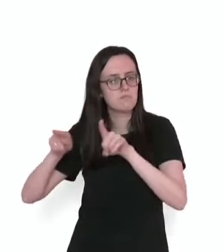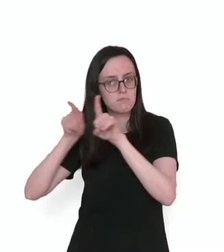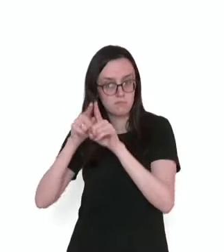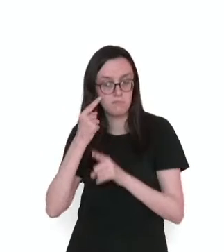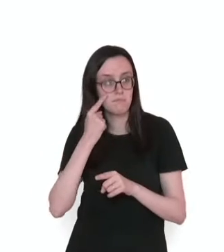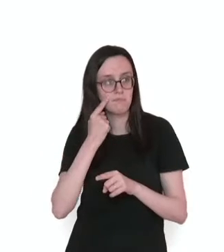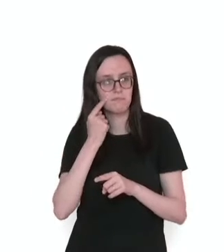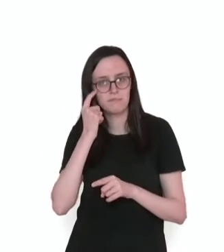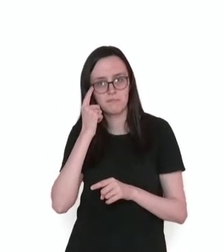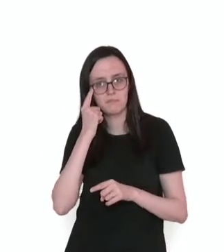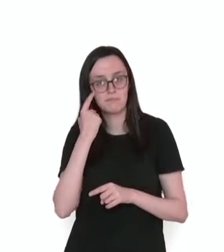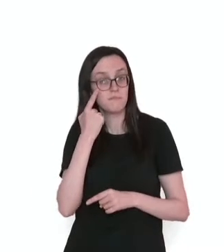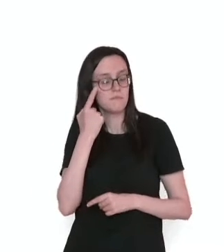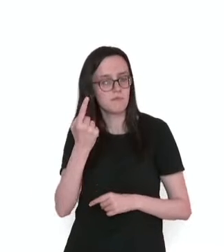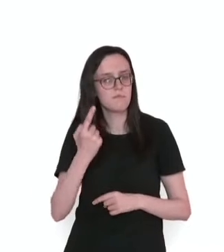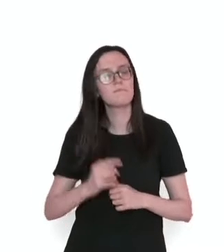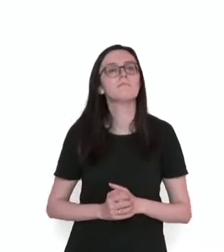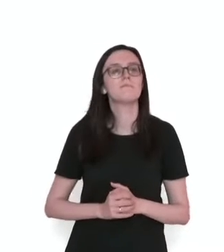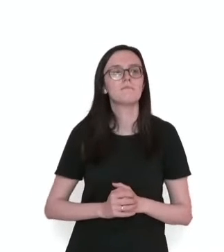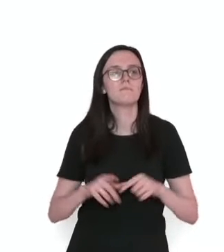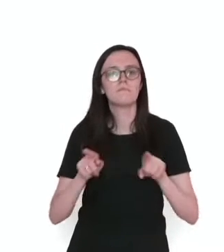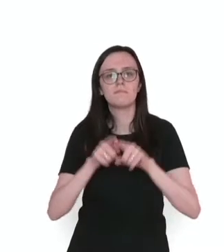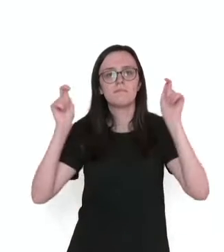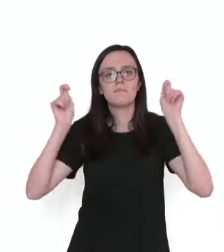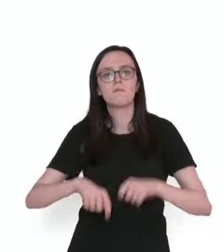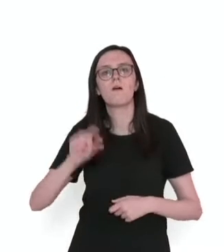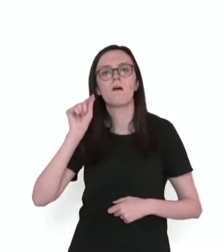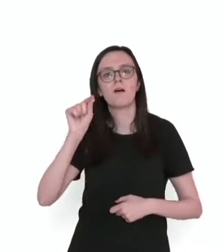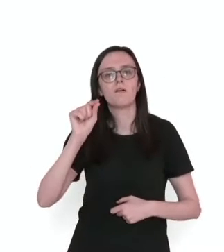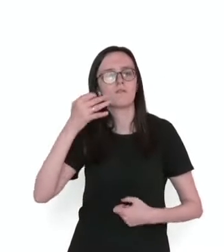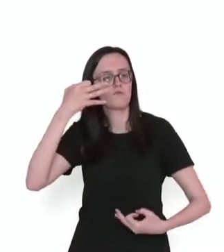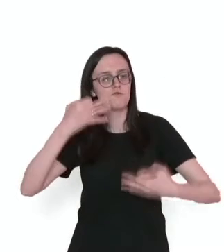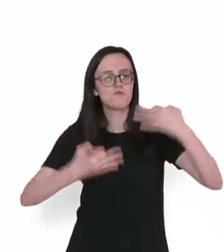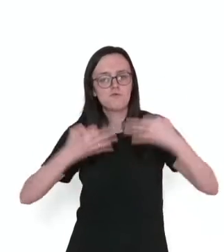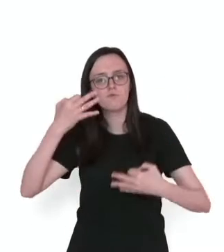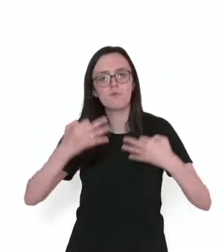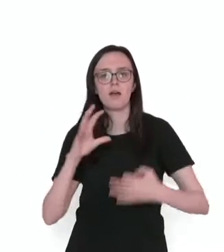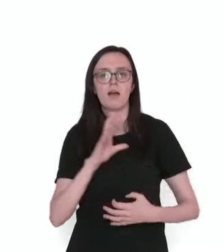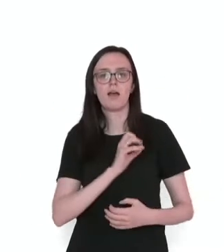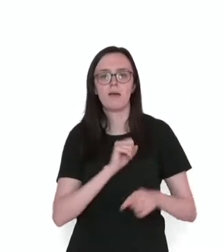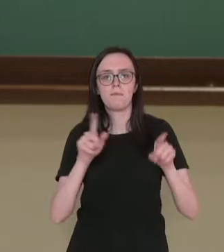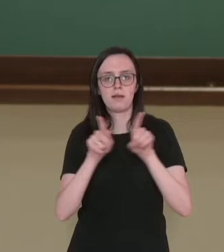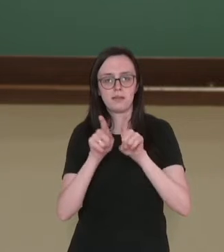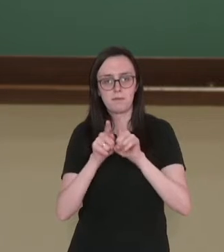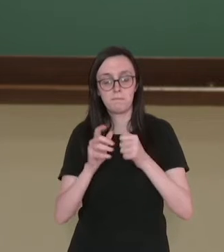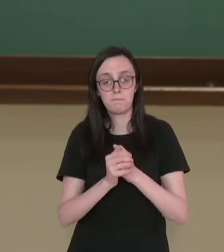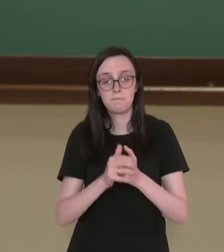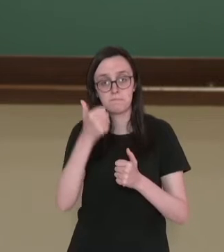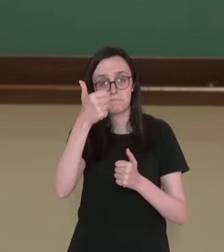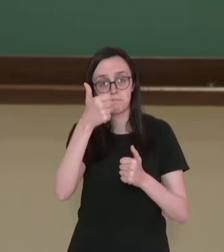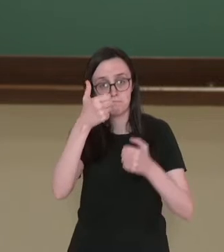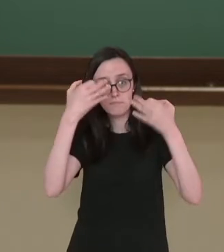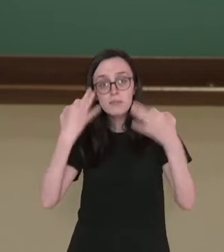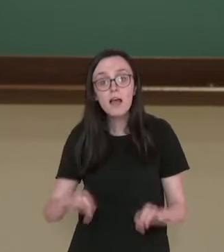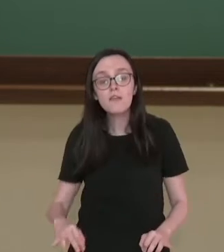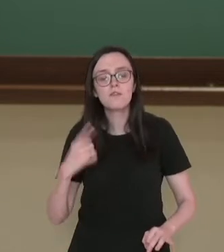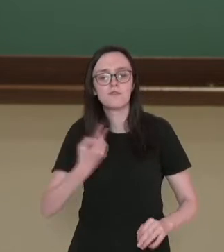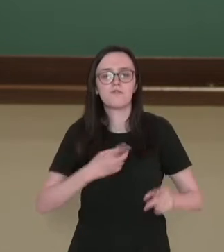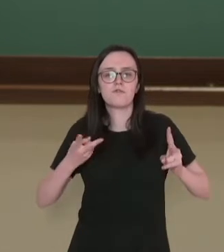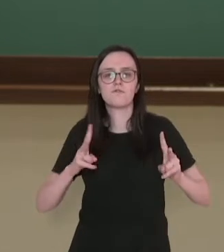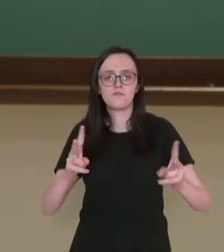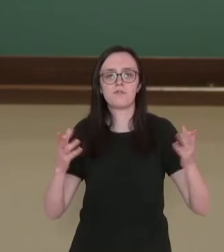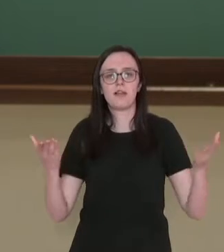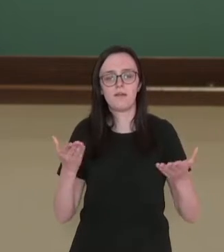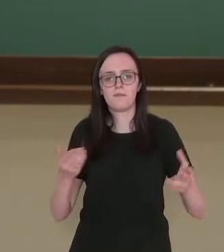aí. Tá? Também poderia colocar ainda julgar e amar. Combinado? Seguimos?